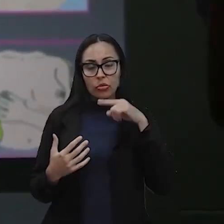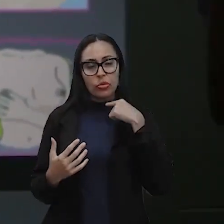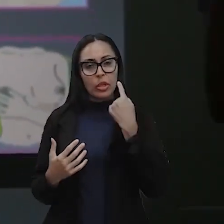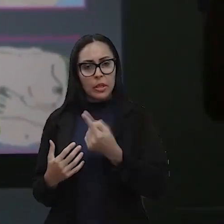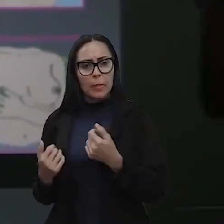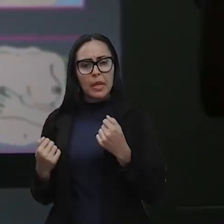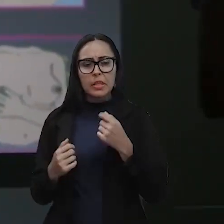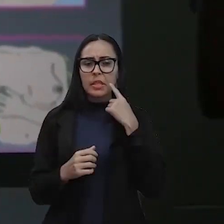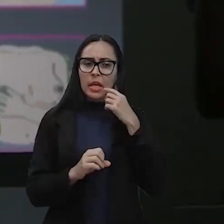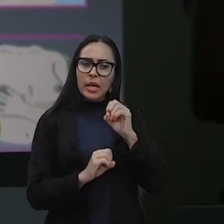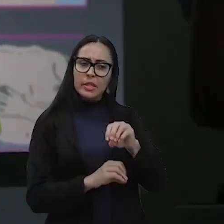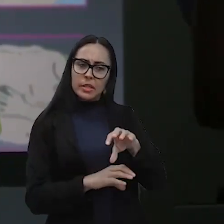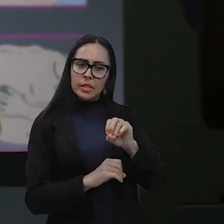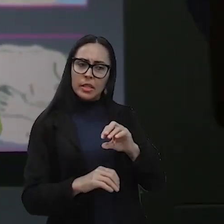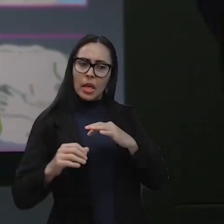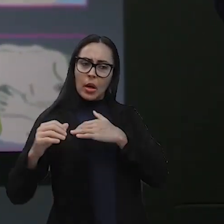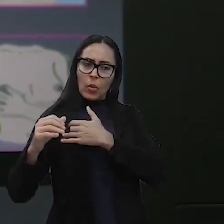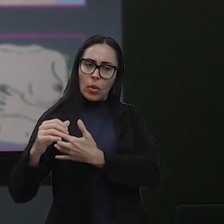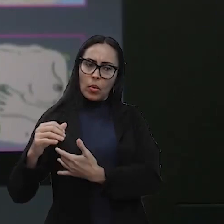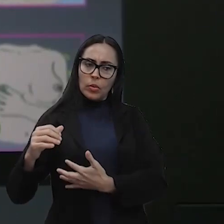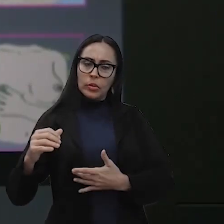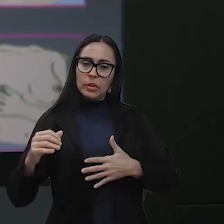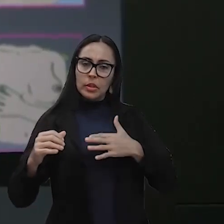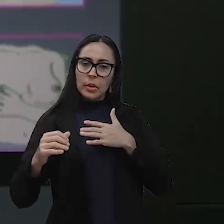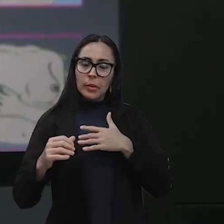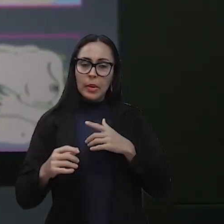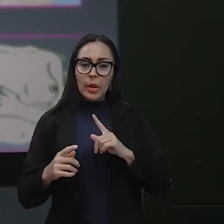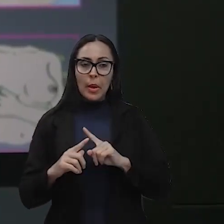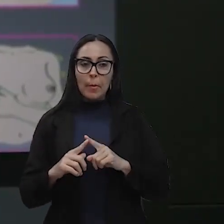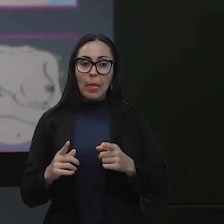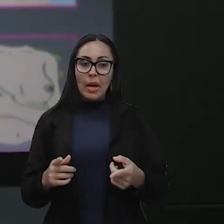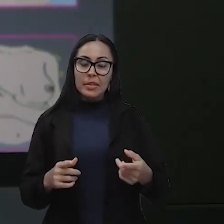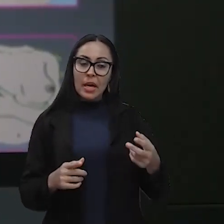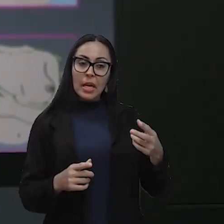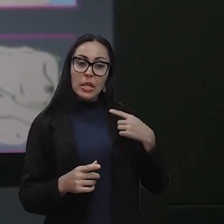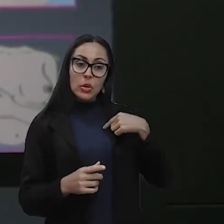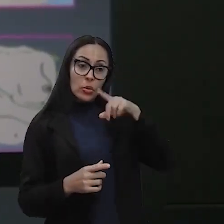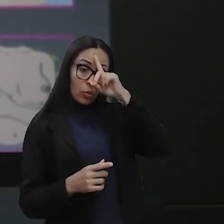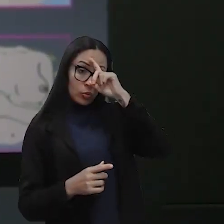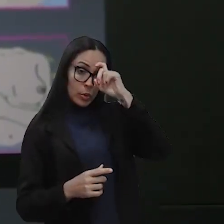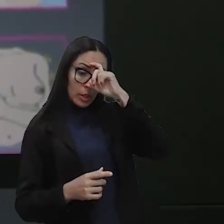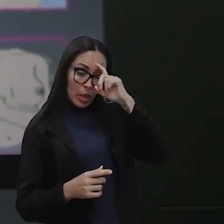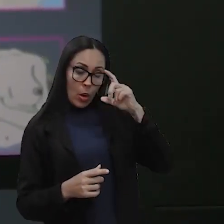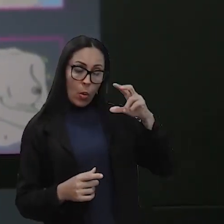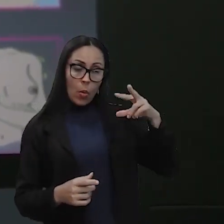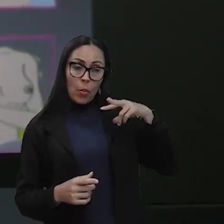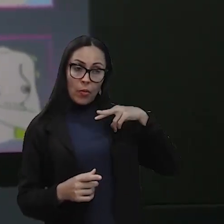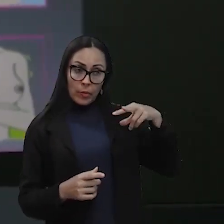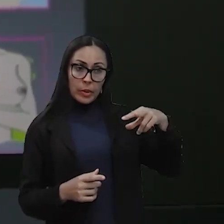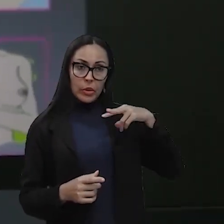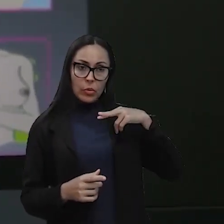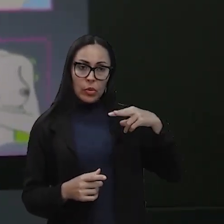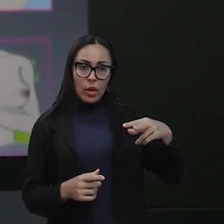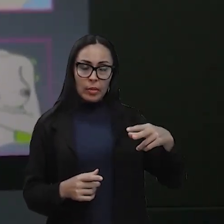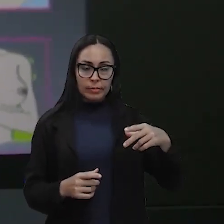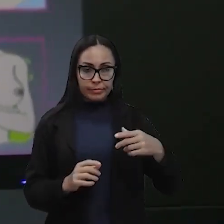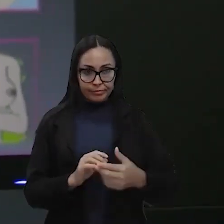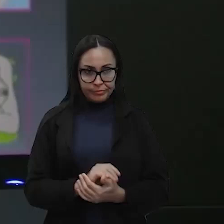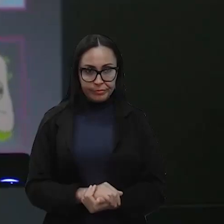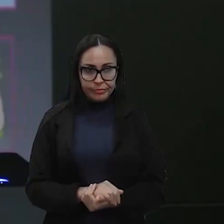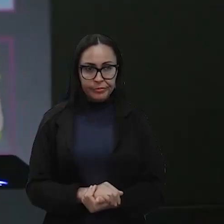de mama. Mas aí a rede privada, o SUS diz que a gente não precisa fazer. Eu vou explicar por